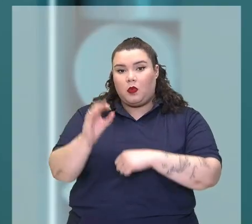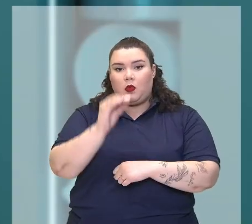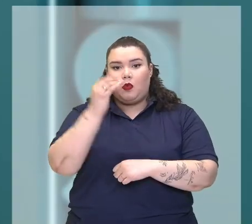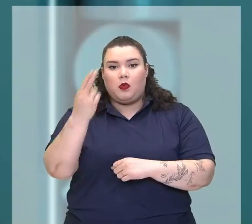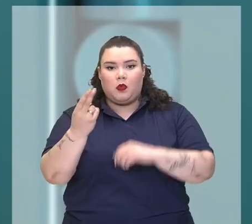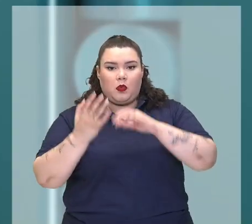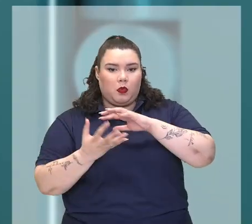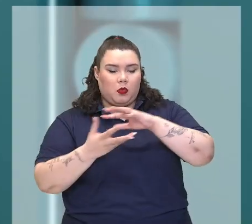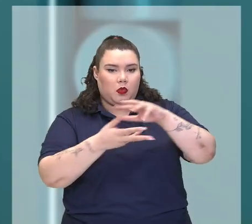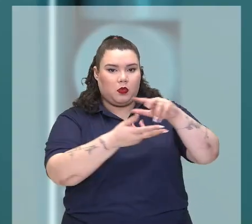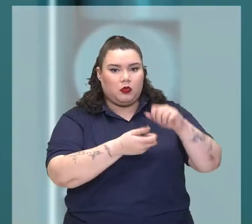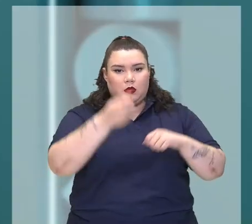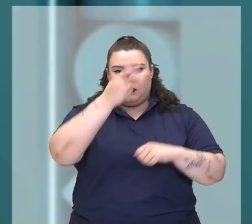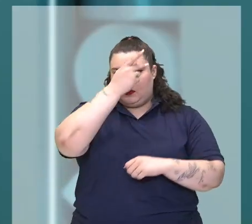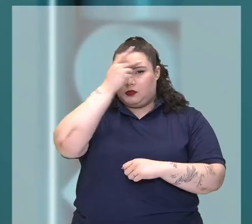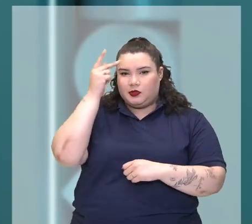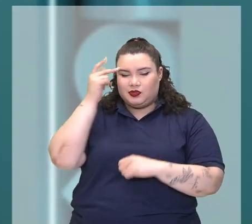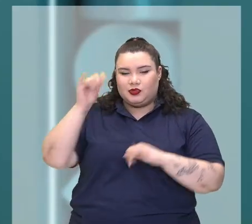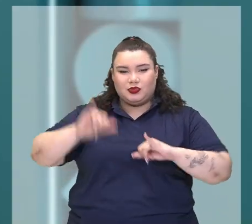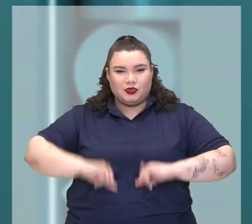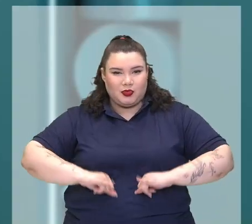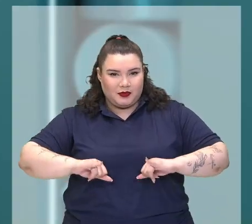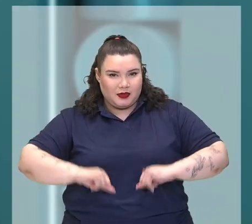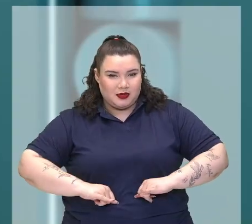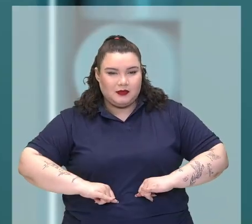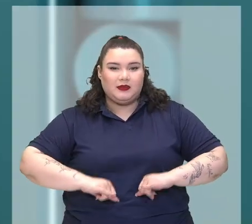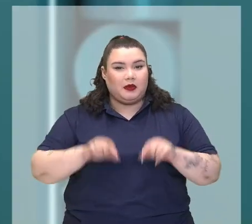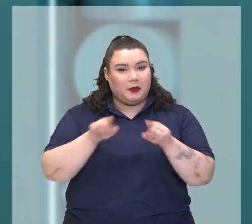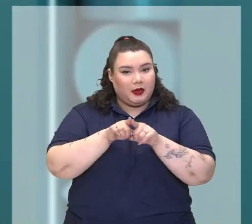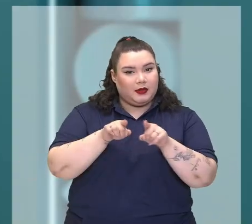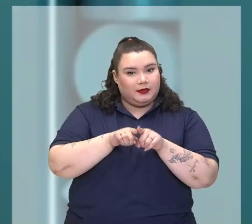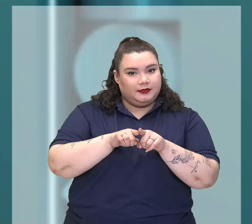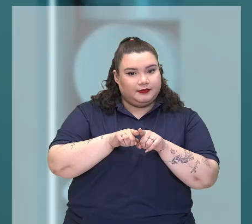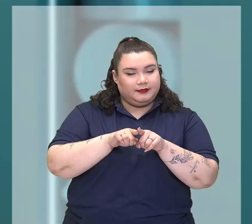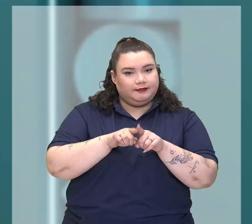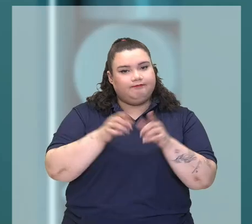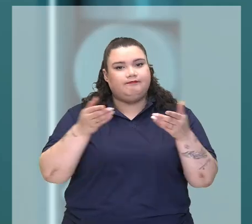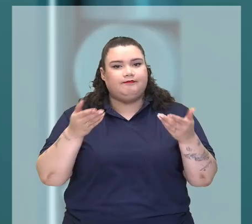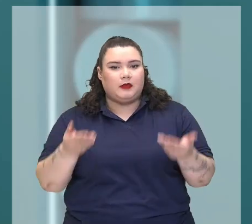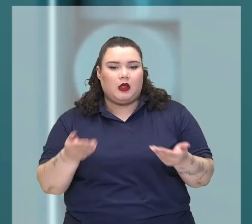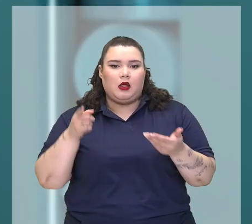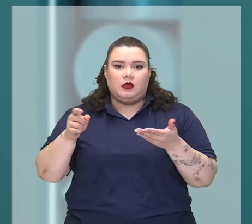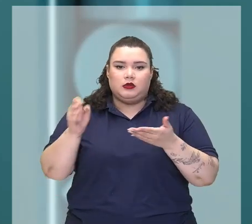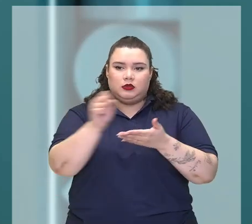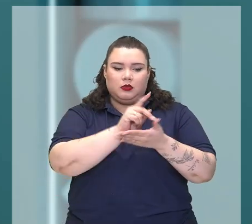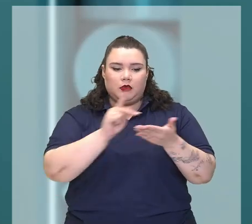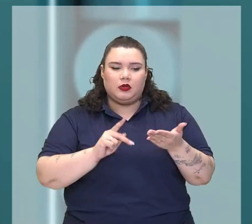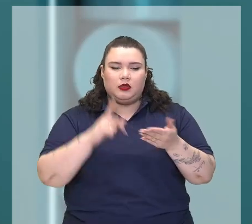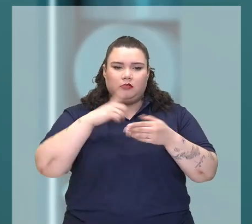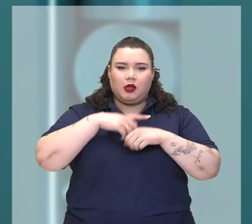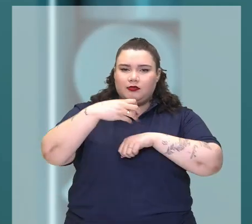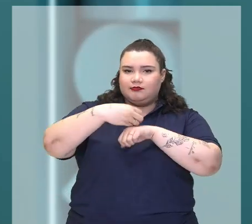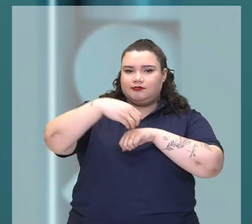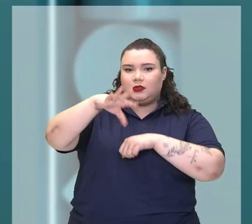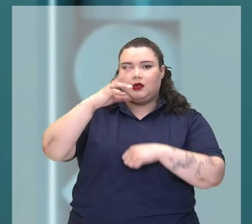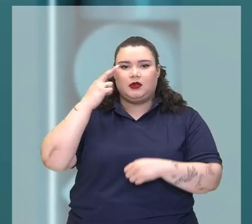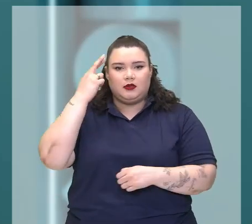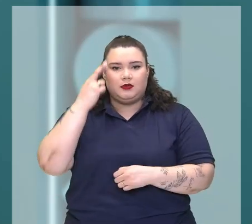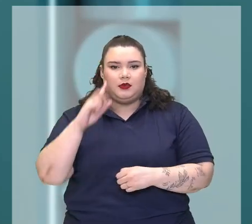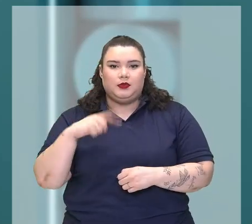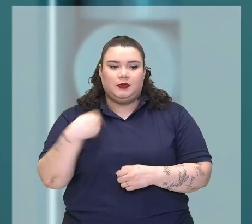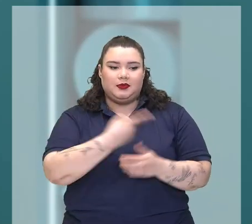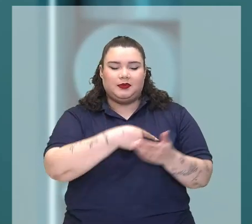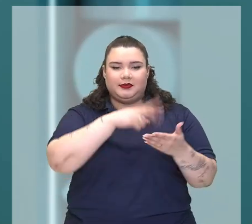mundo pessoas que estão à margem da sociedade? O poeta deixa uma reflexão para nós